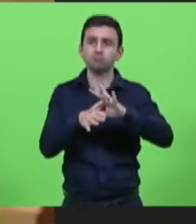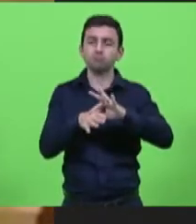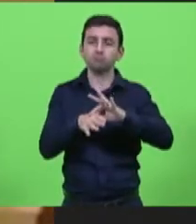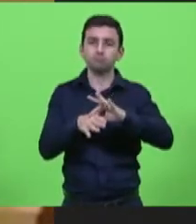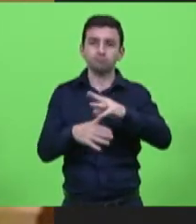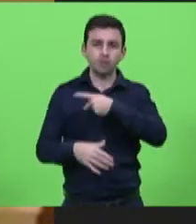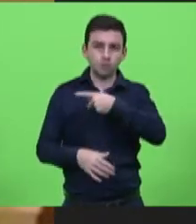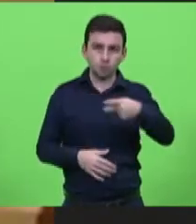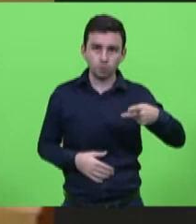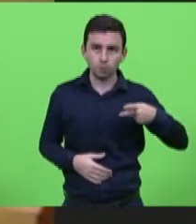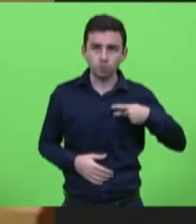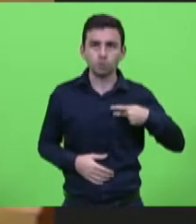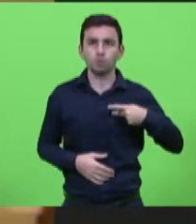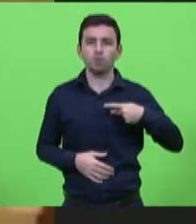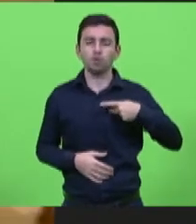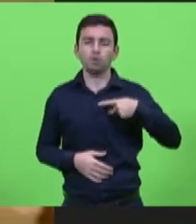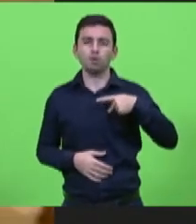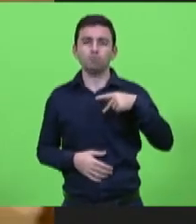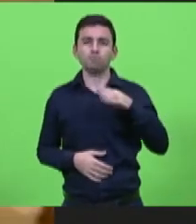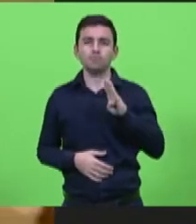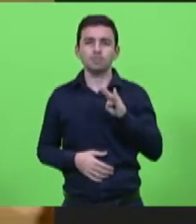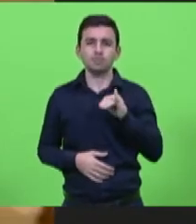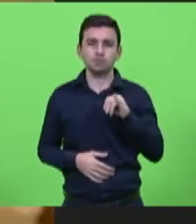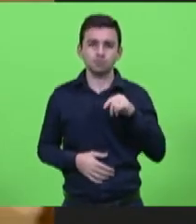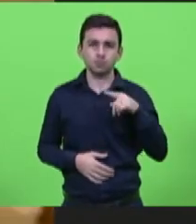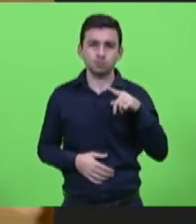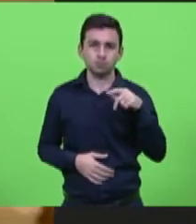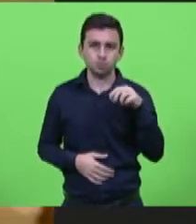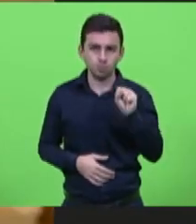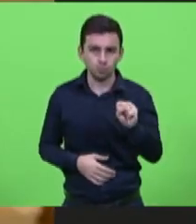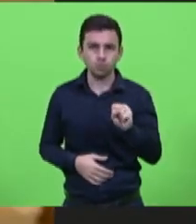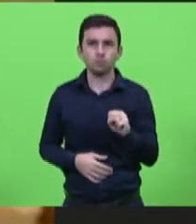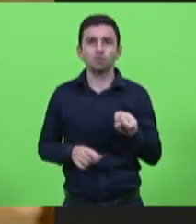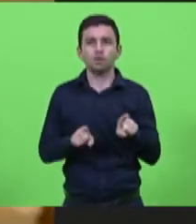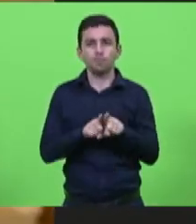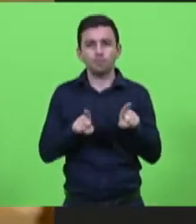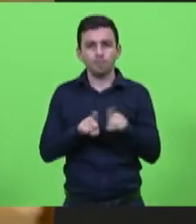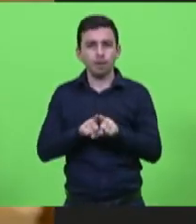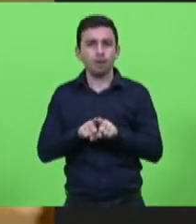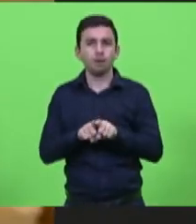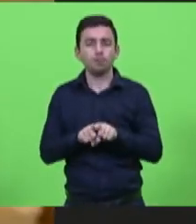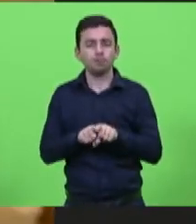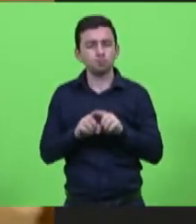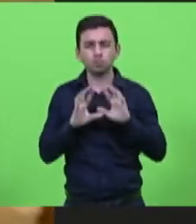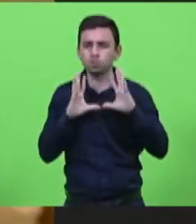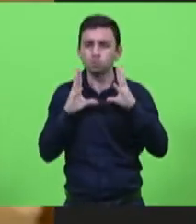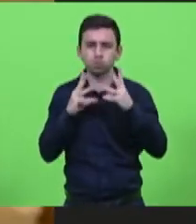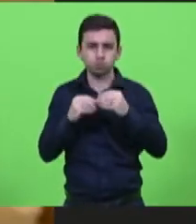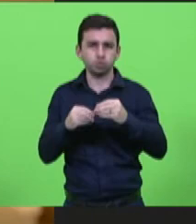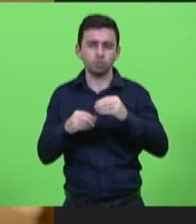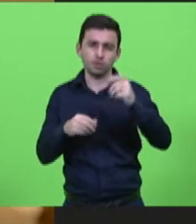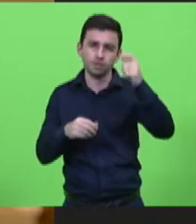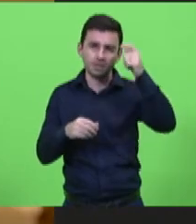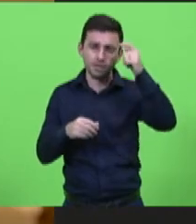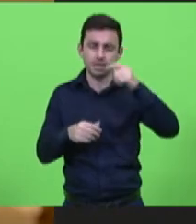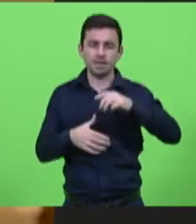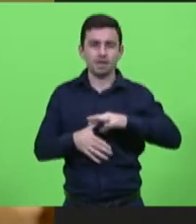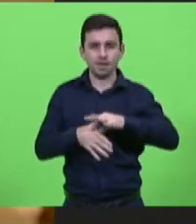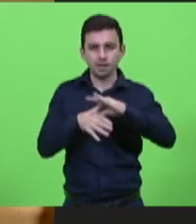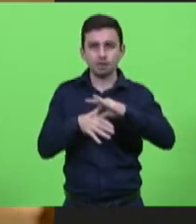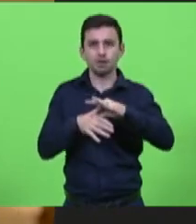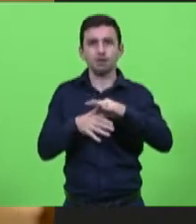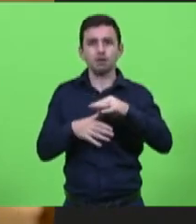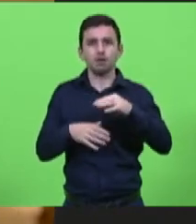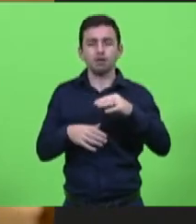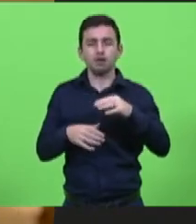padres, né, dos nossos bispos e também dos nossos pastores, que vão, além disso, ajudar a conscientizar